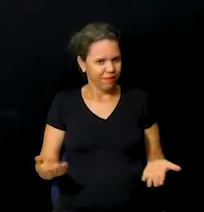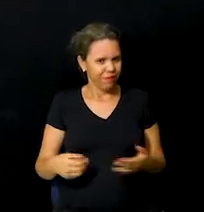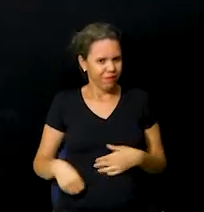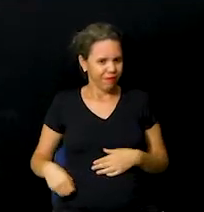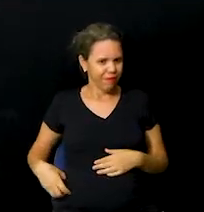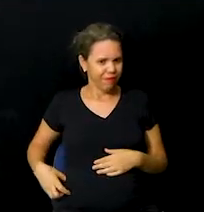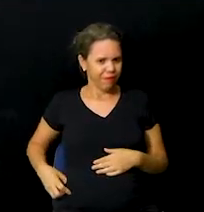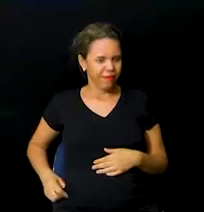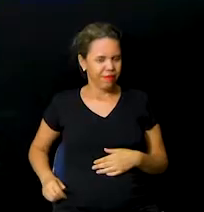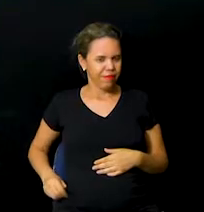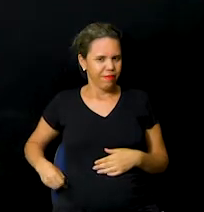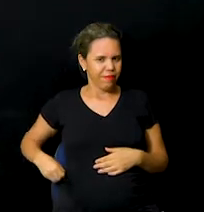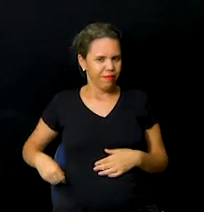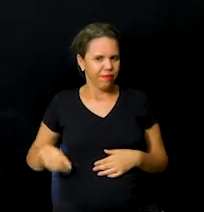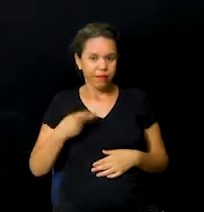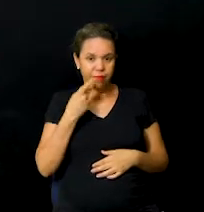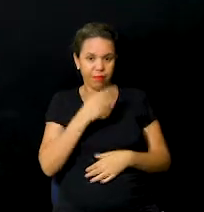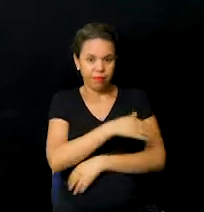decide?